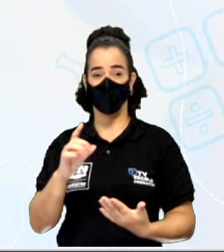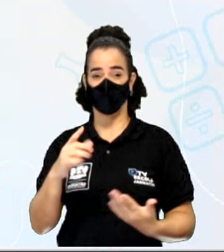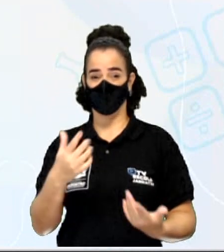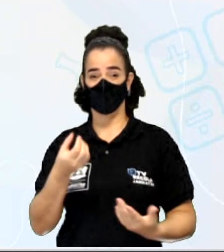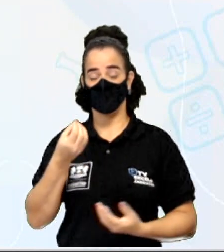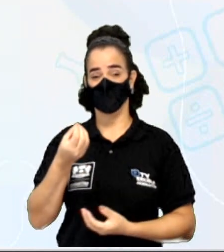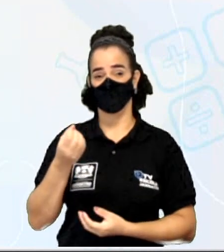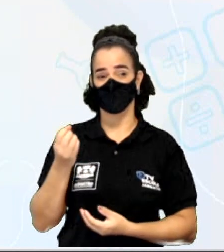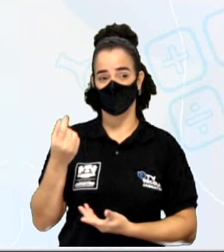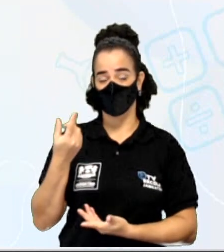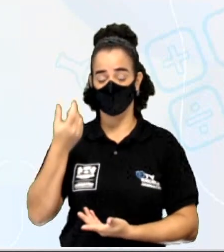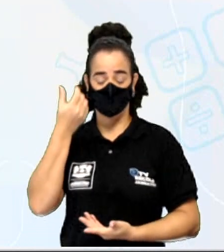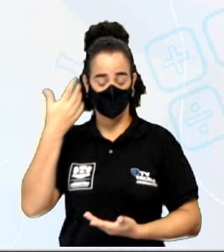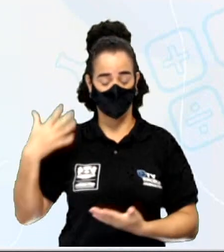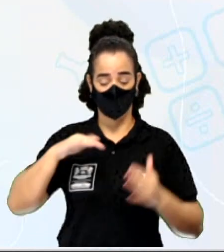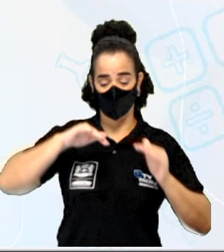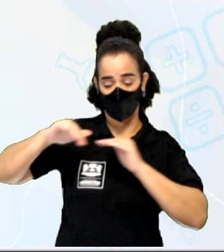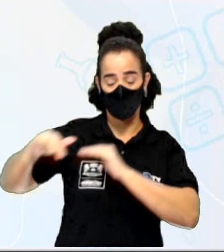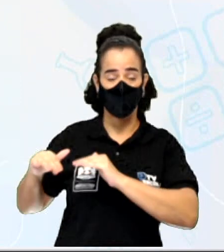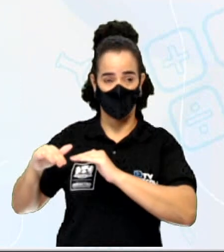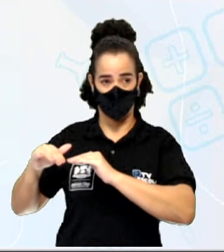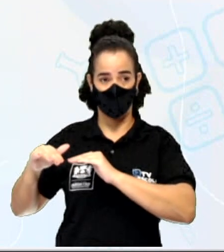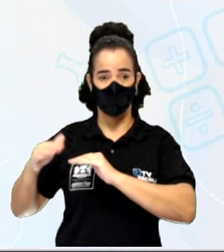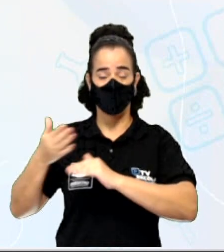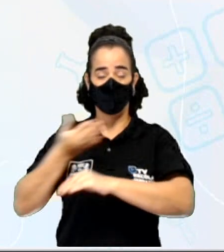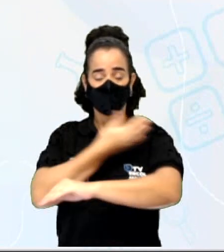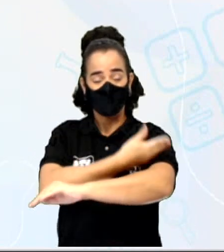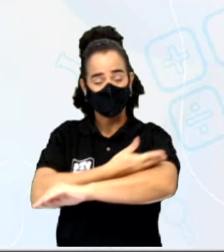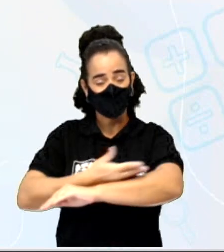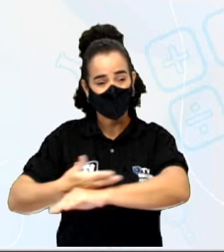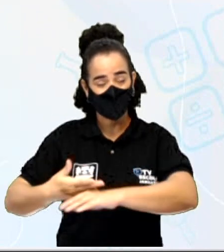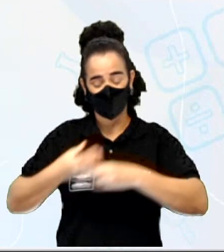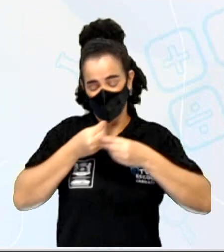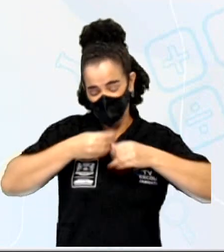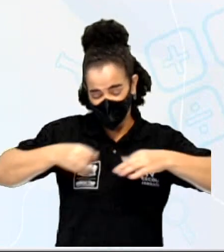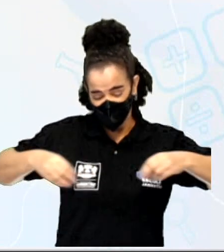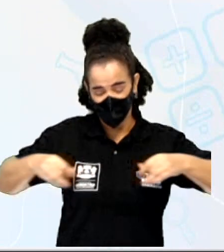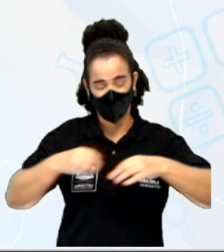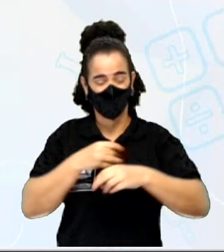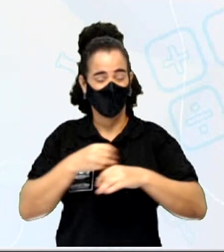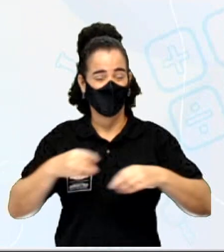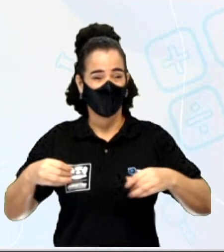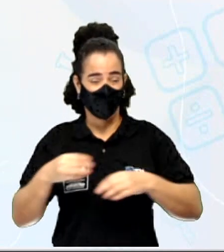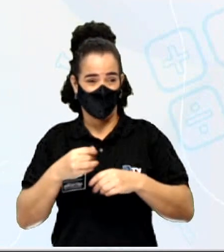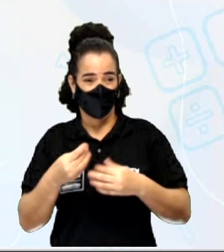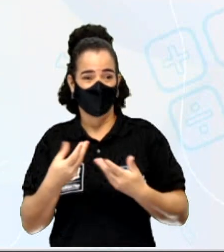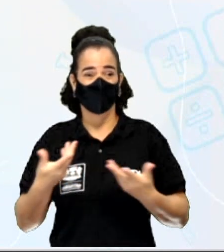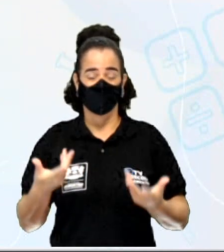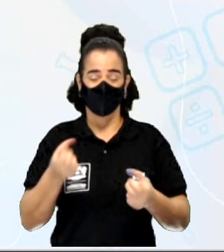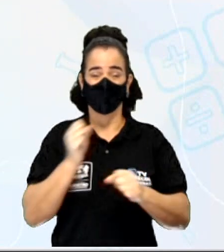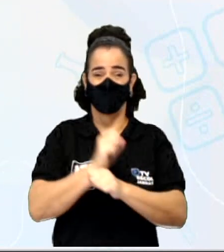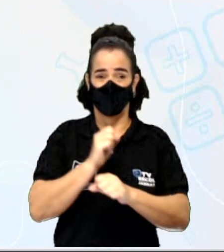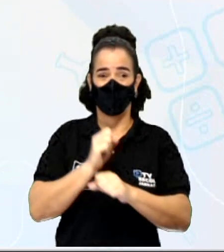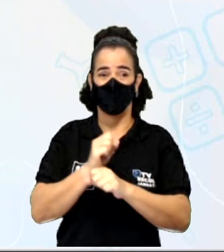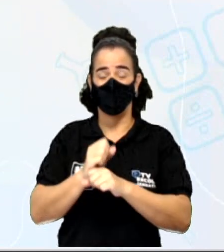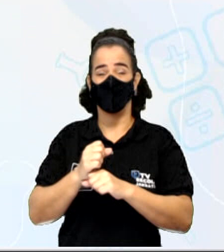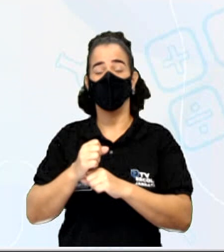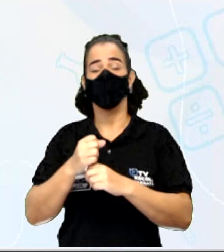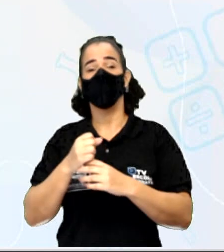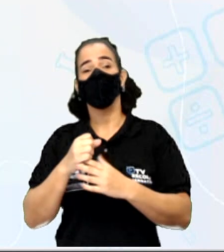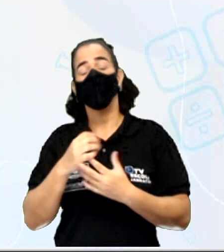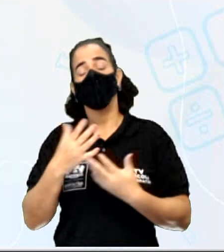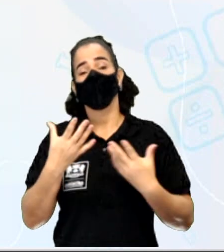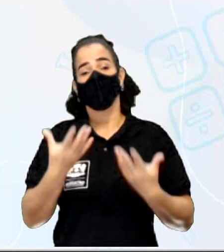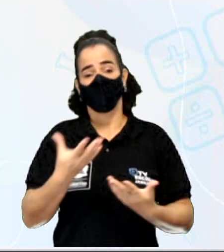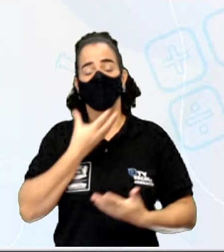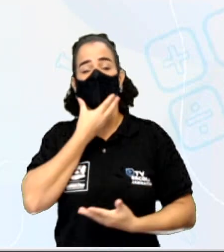companheira inseparável. Acostuma-te à lama que te espera. O homem que nesta terra miserável mora entre feras,